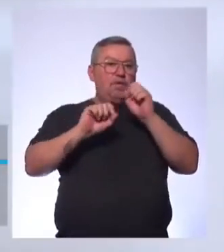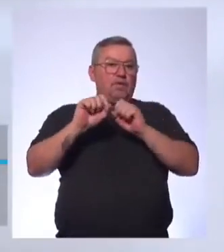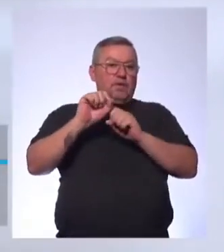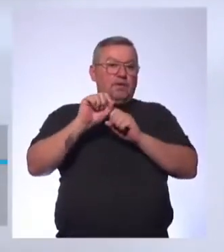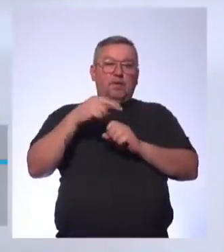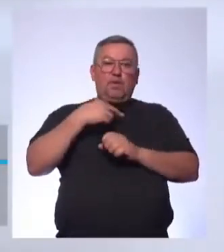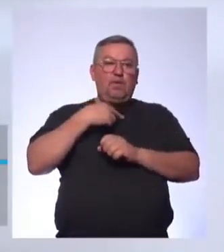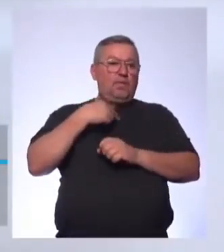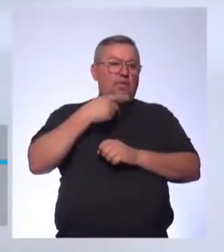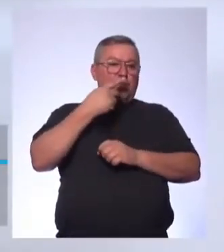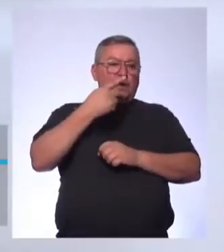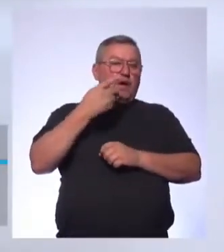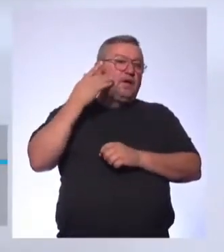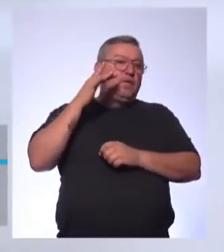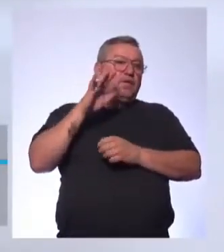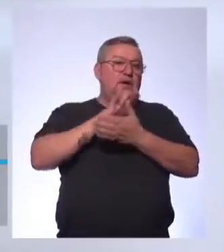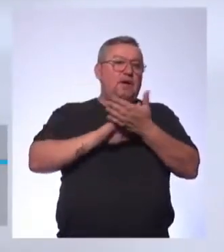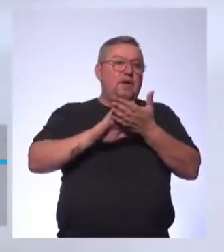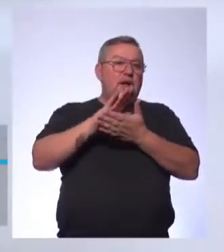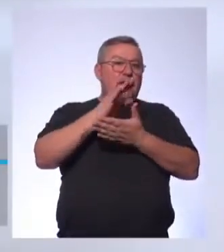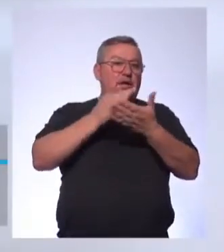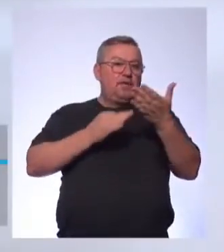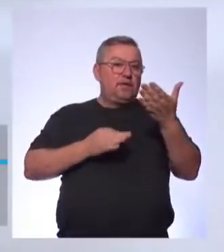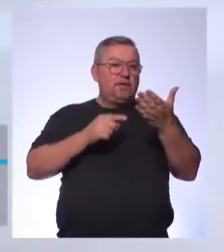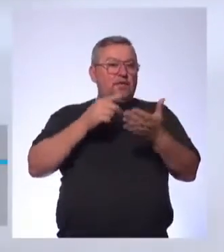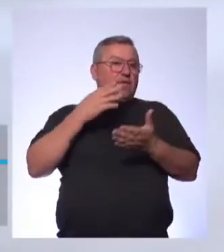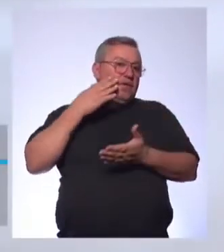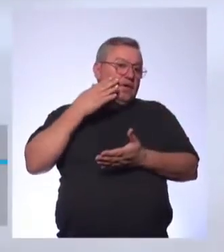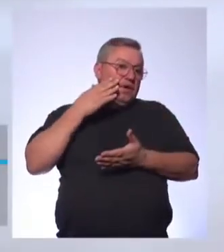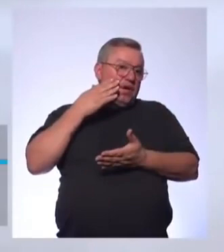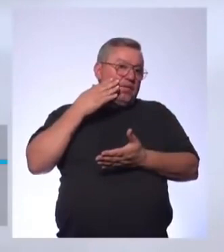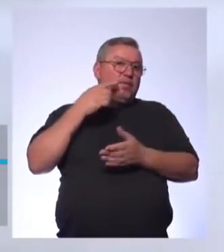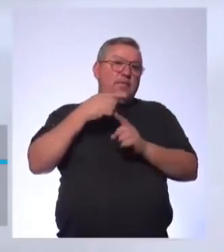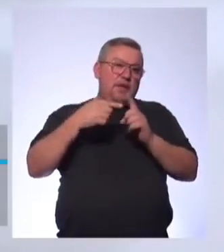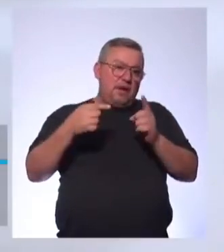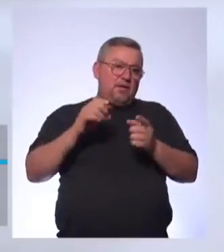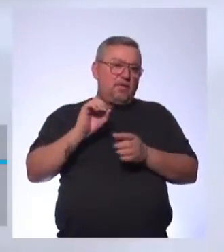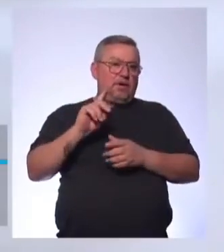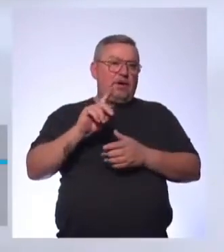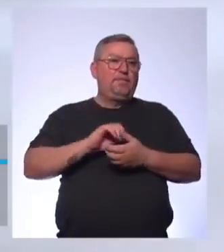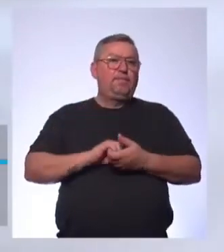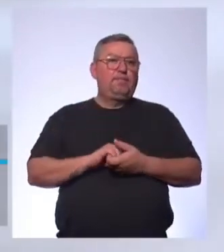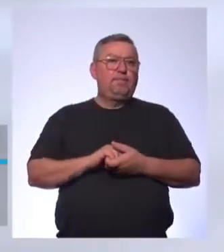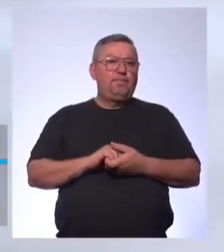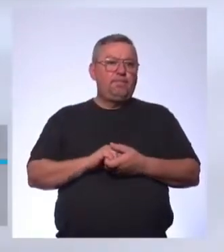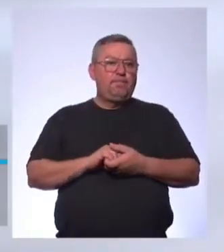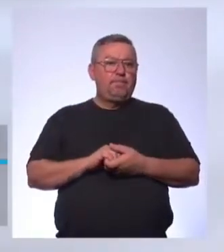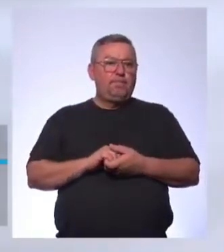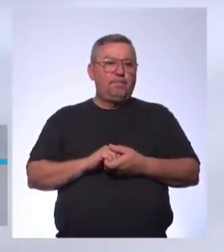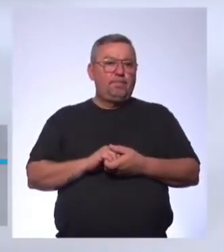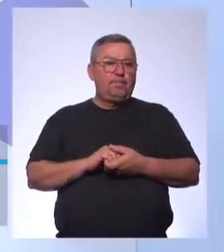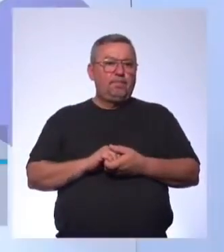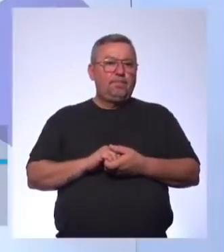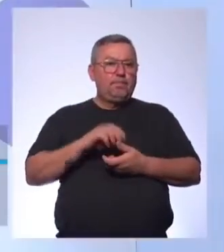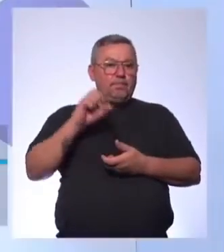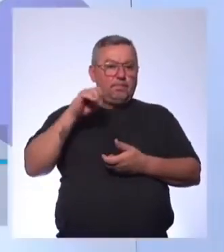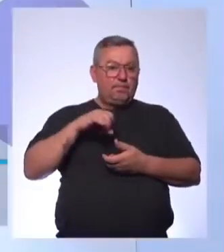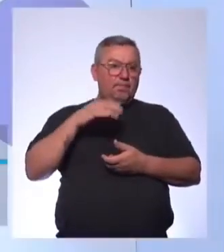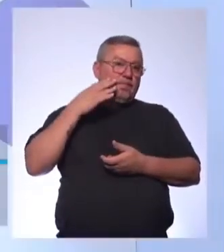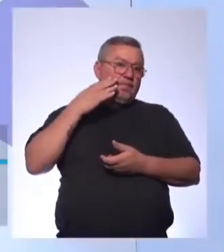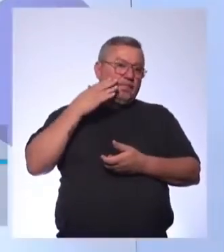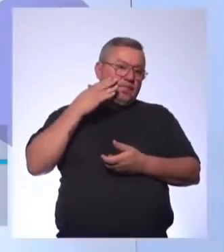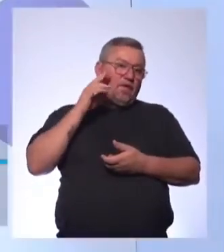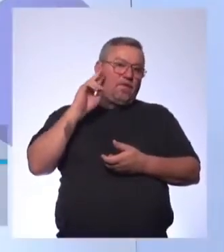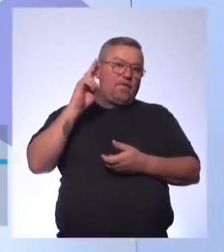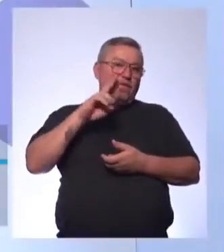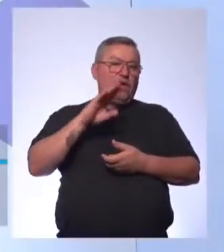não posso dizer, eu não sei nada do texto. Você já sabe aí metade do texto, ok? Não é mesmo, Ed? Sim, a gente vai pelo